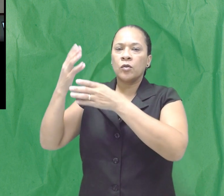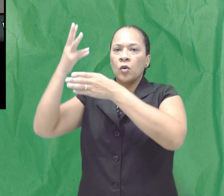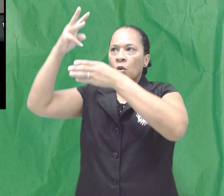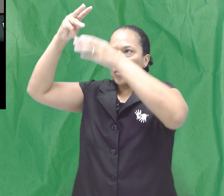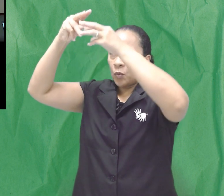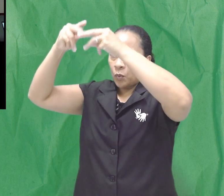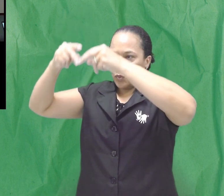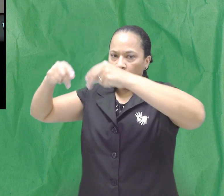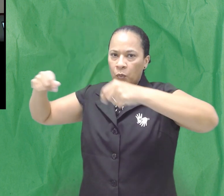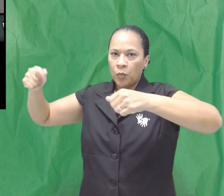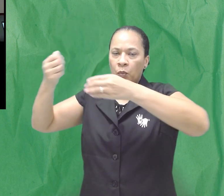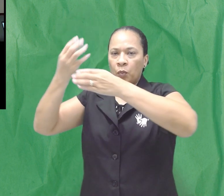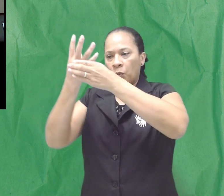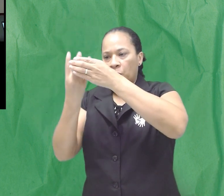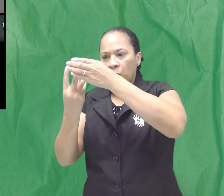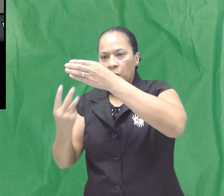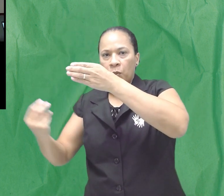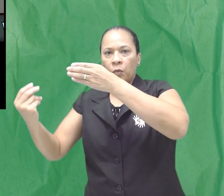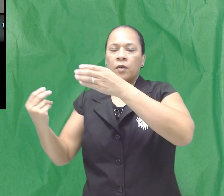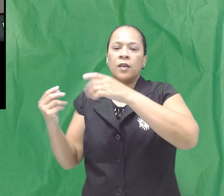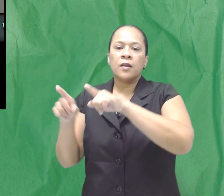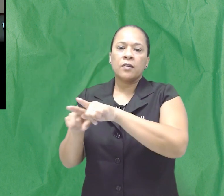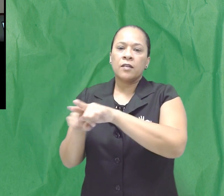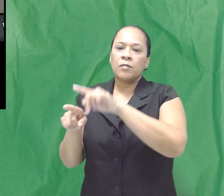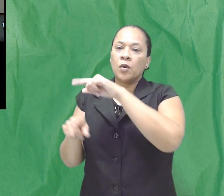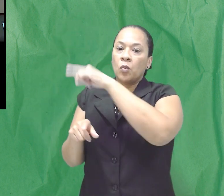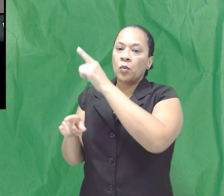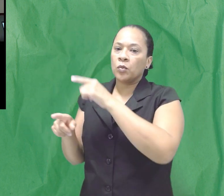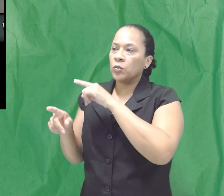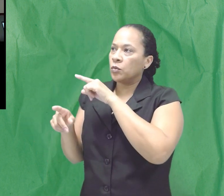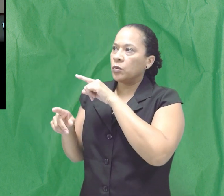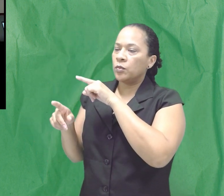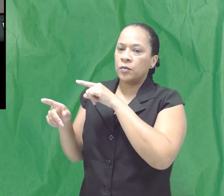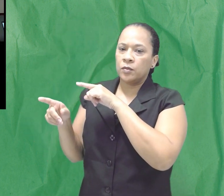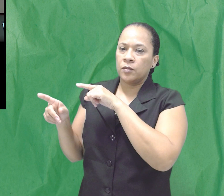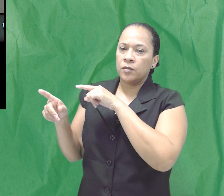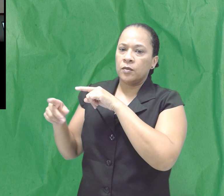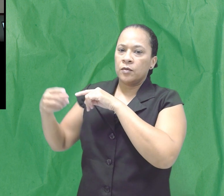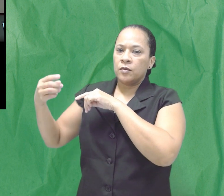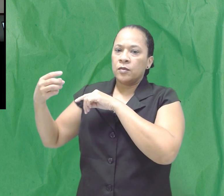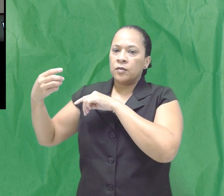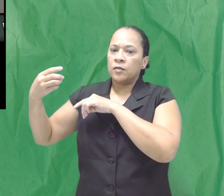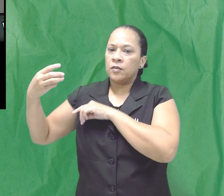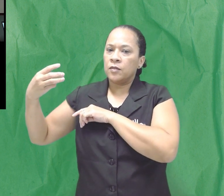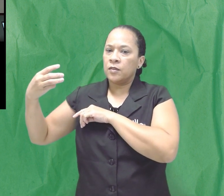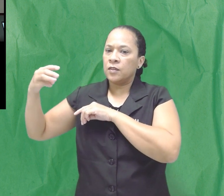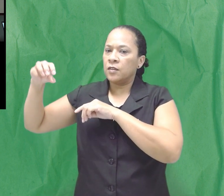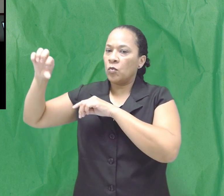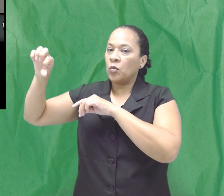Temos também bico de Bunsen, que trata-se de um queimador destinado ao aquecimento de substâncias